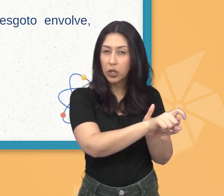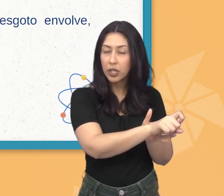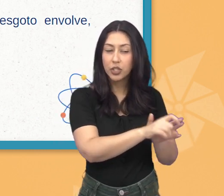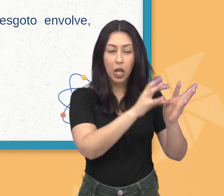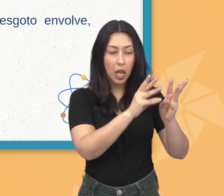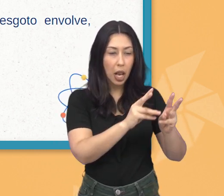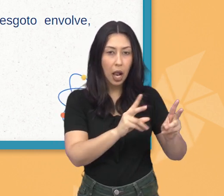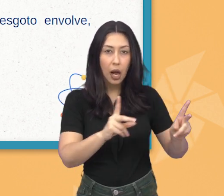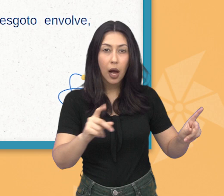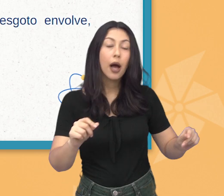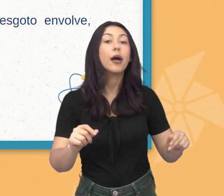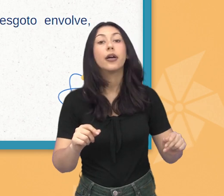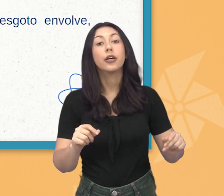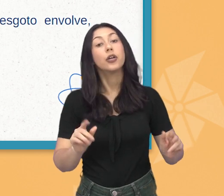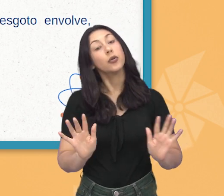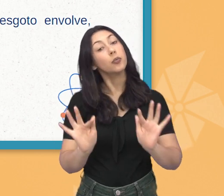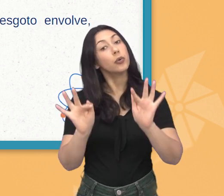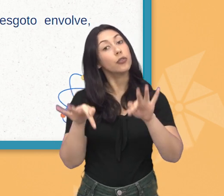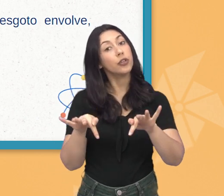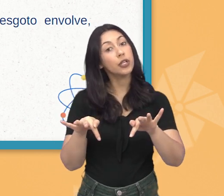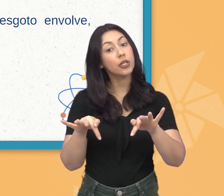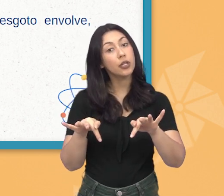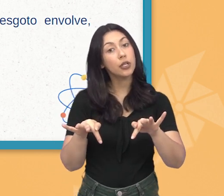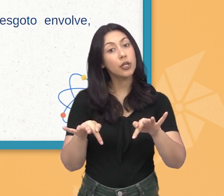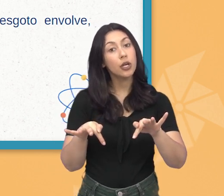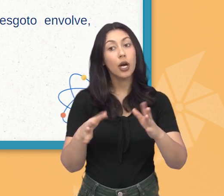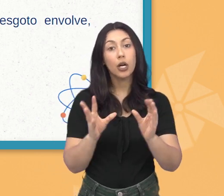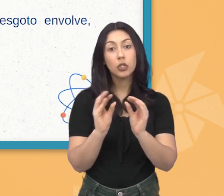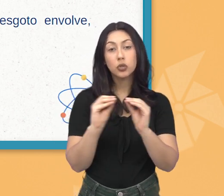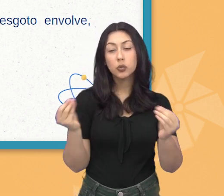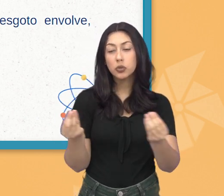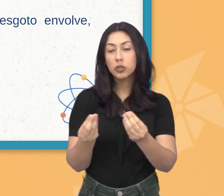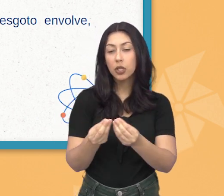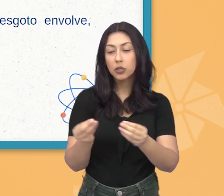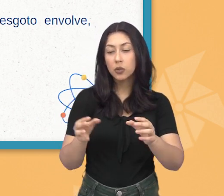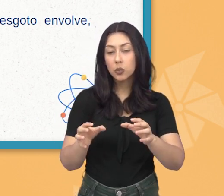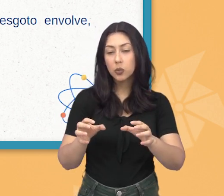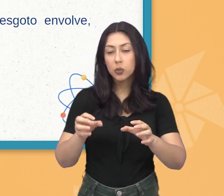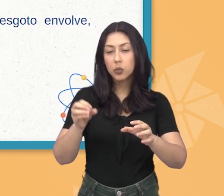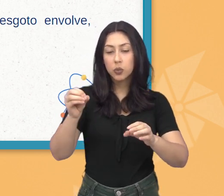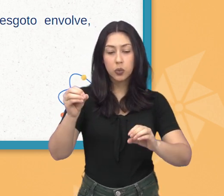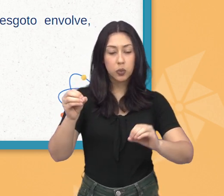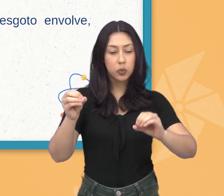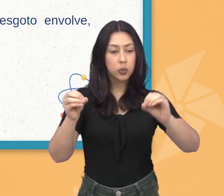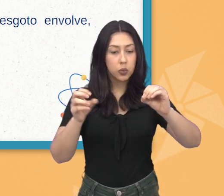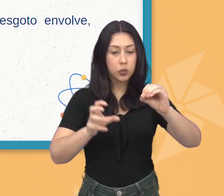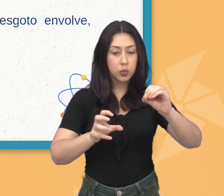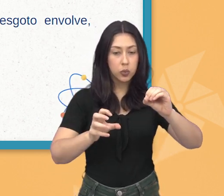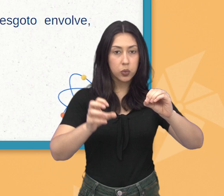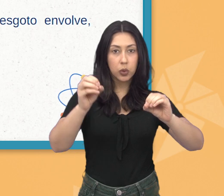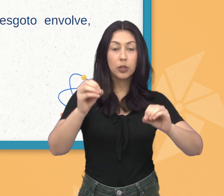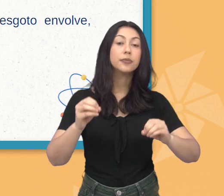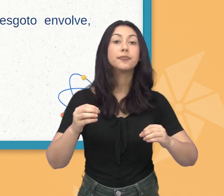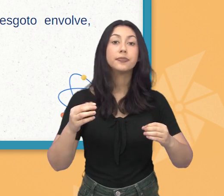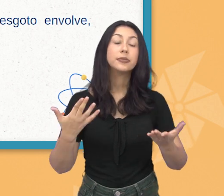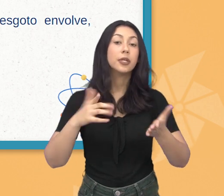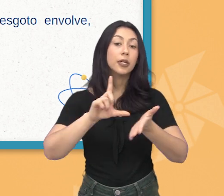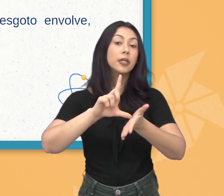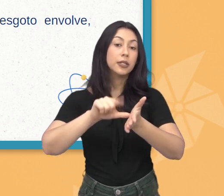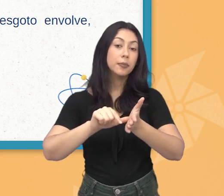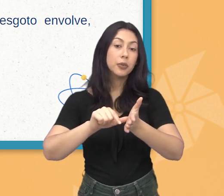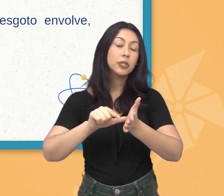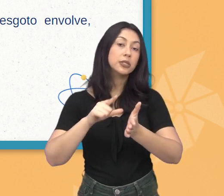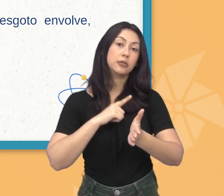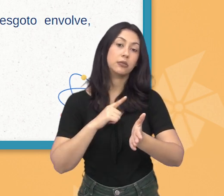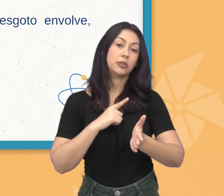para lodo e depois câmara de coagulação. E tem mais uma parte ali que a gente vai precisar analisar depois e